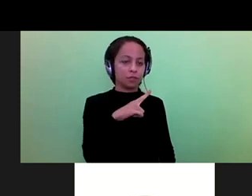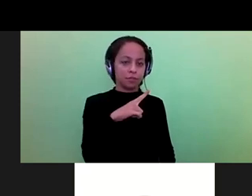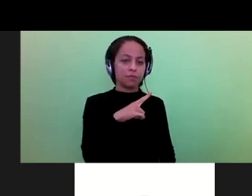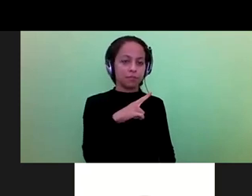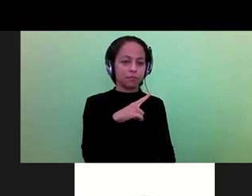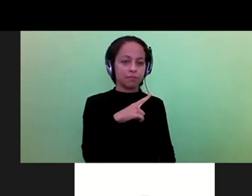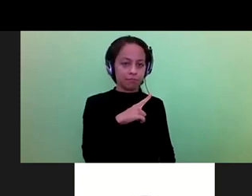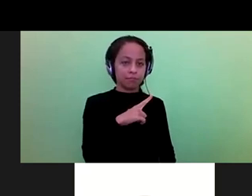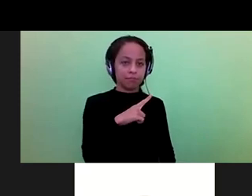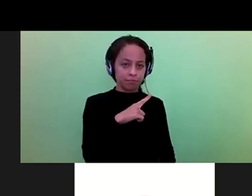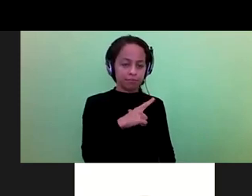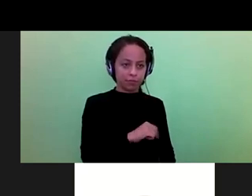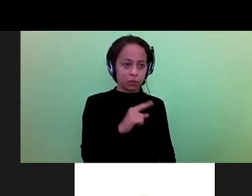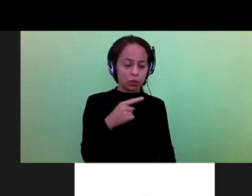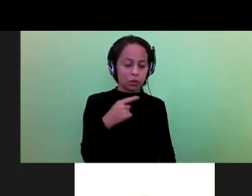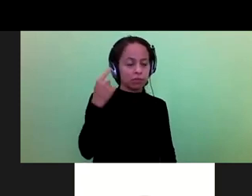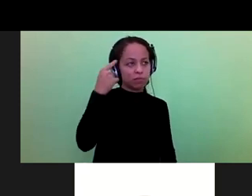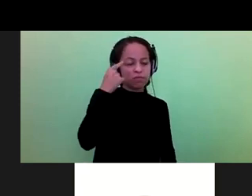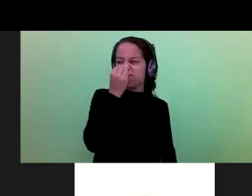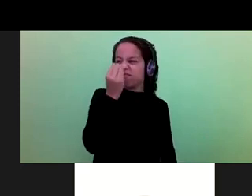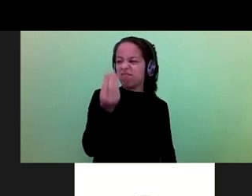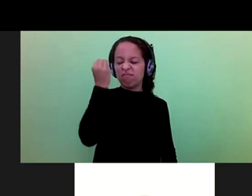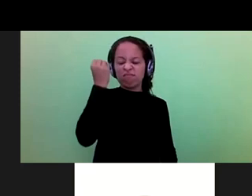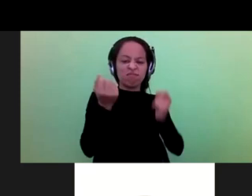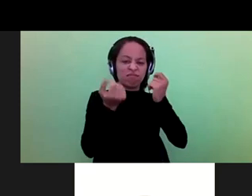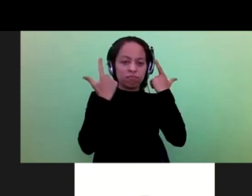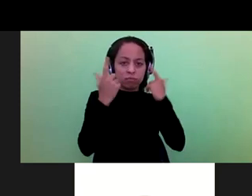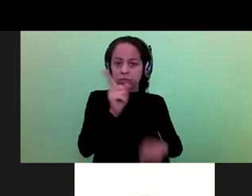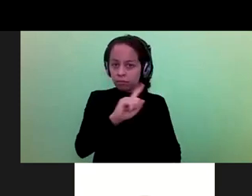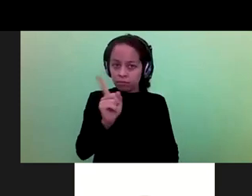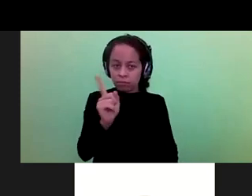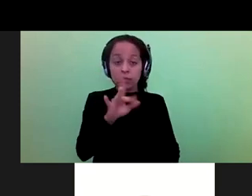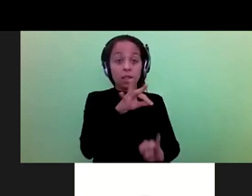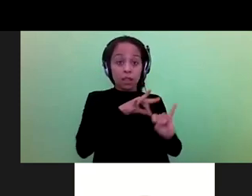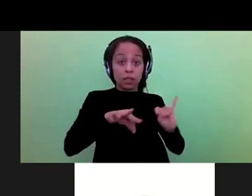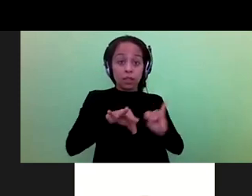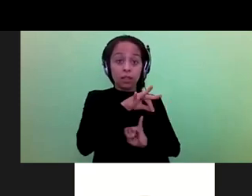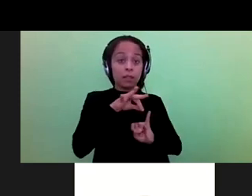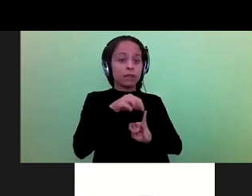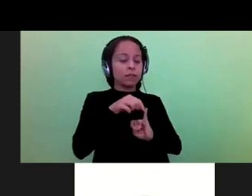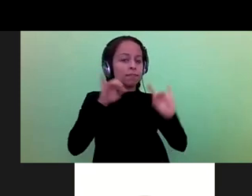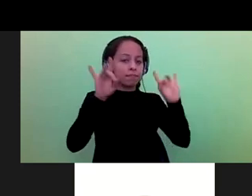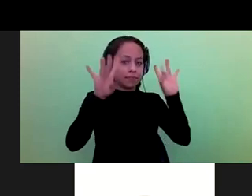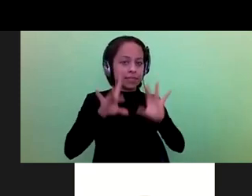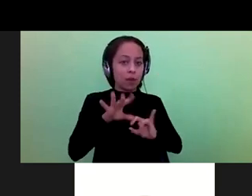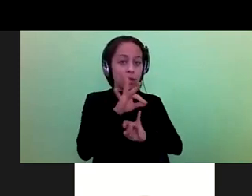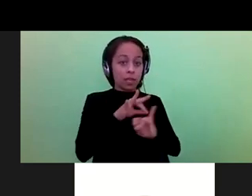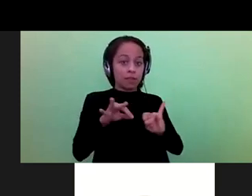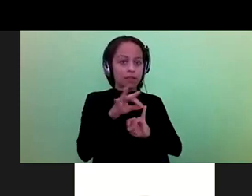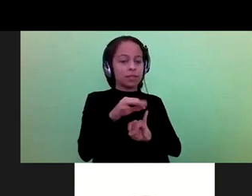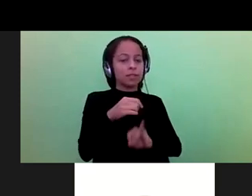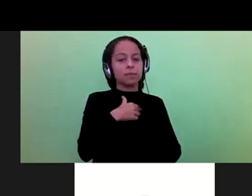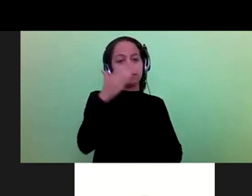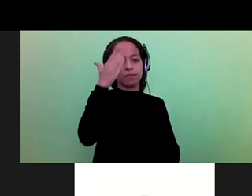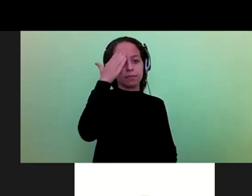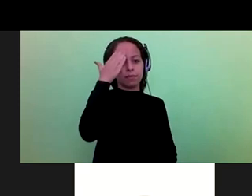que não podem ser desconsiderados, e o IFES em particular, eu sei que talvez